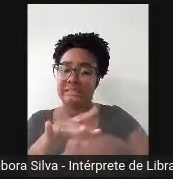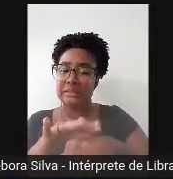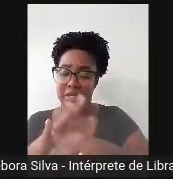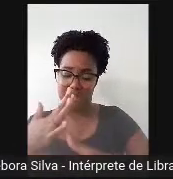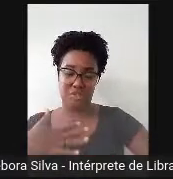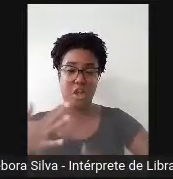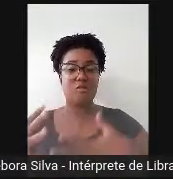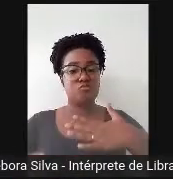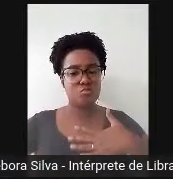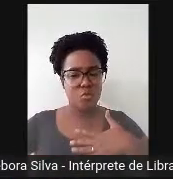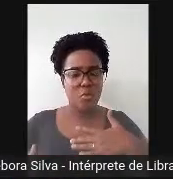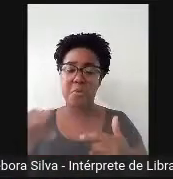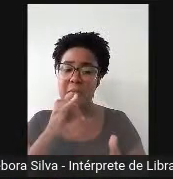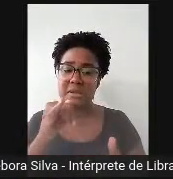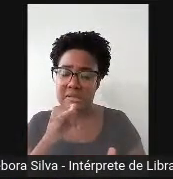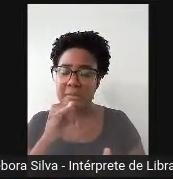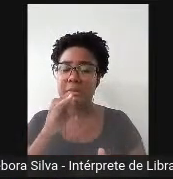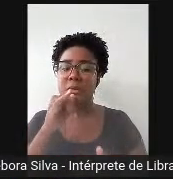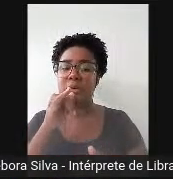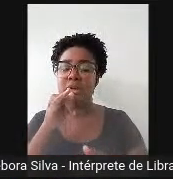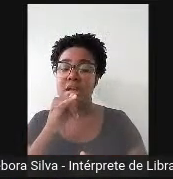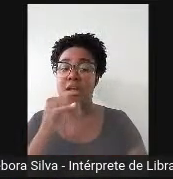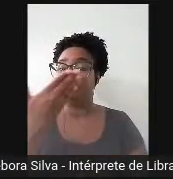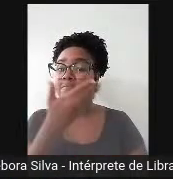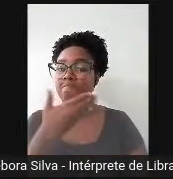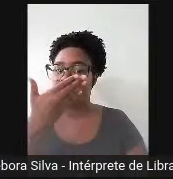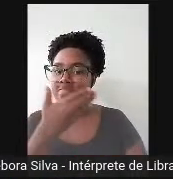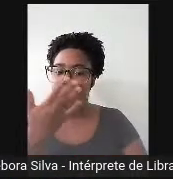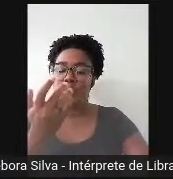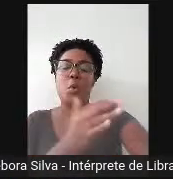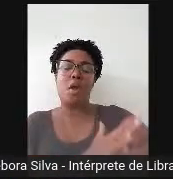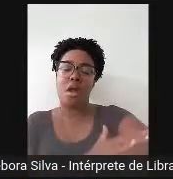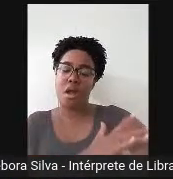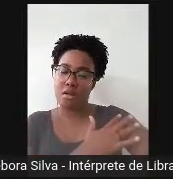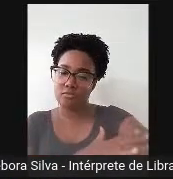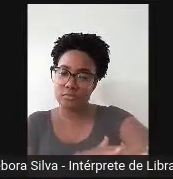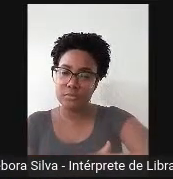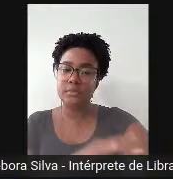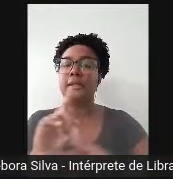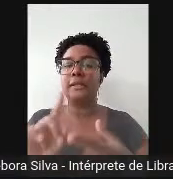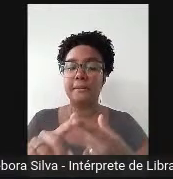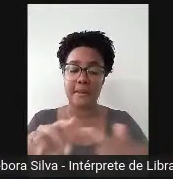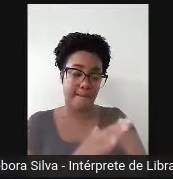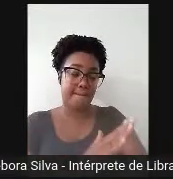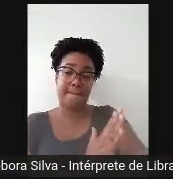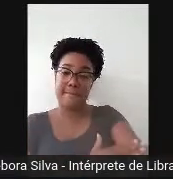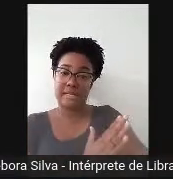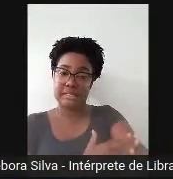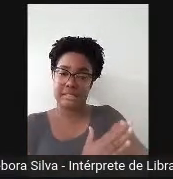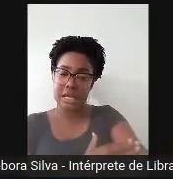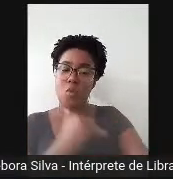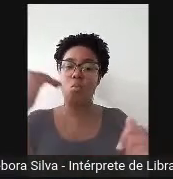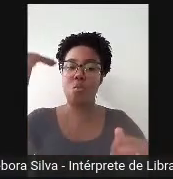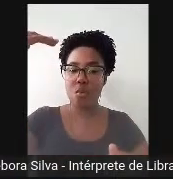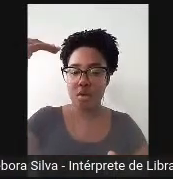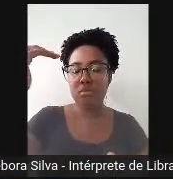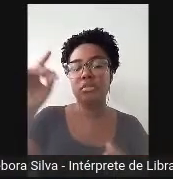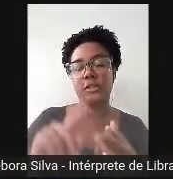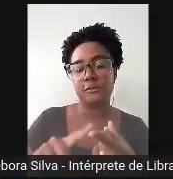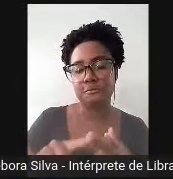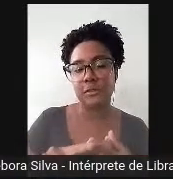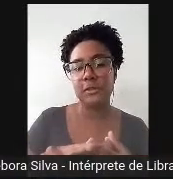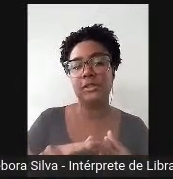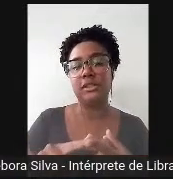como diabetes, hipertensão, hiperlipidemias e mesmo até algumas formas de câncer e de